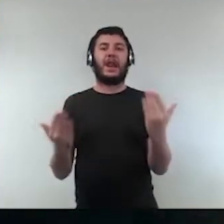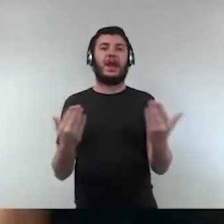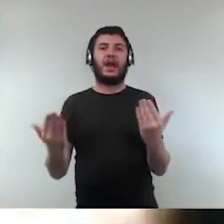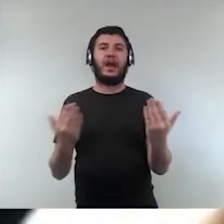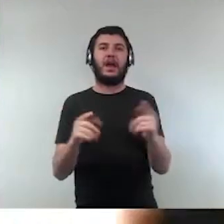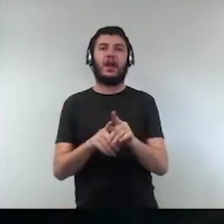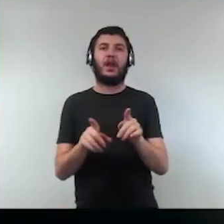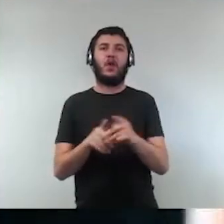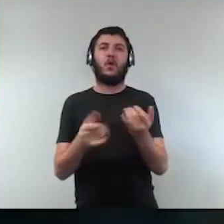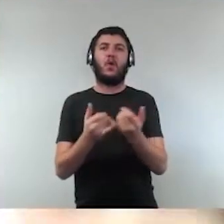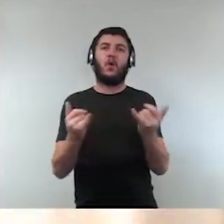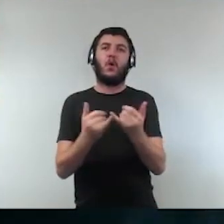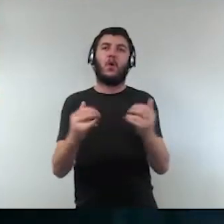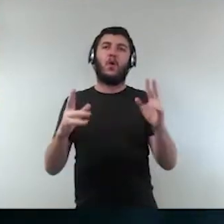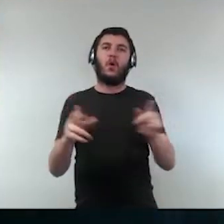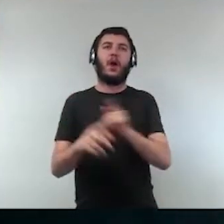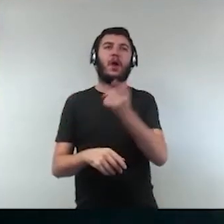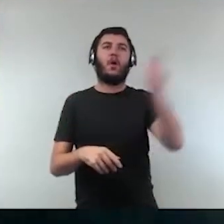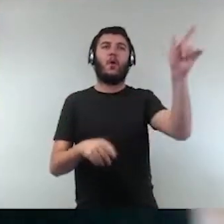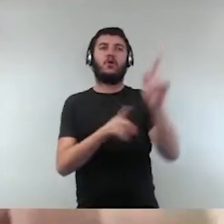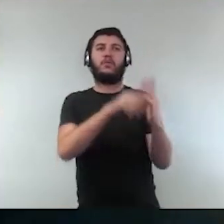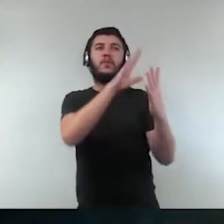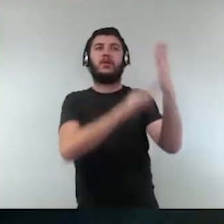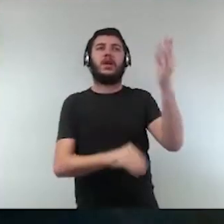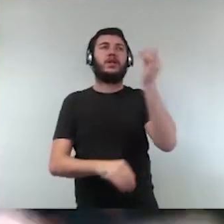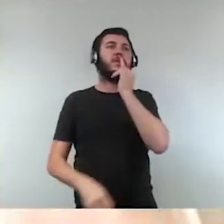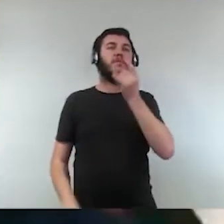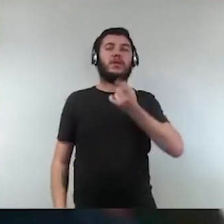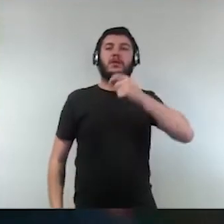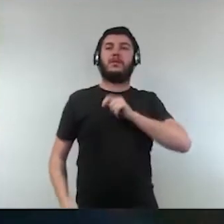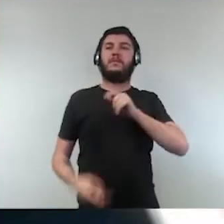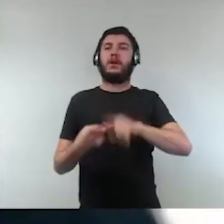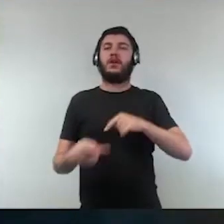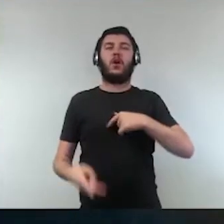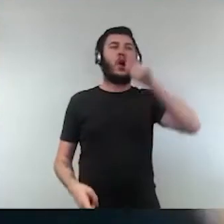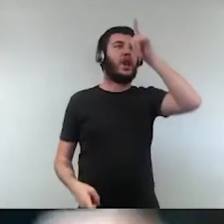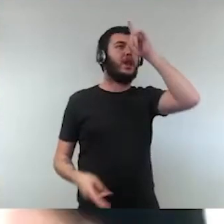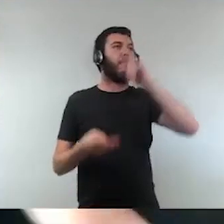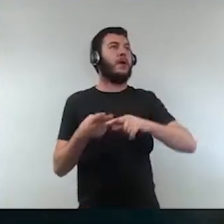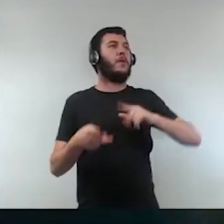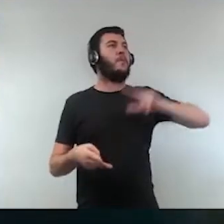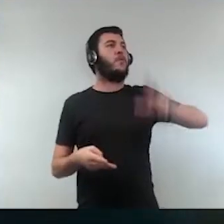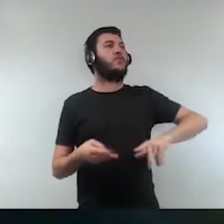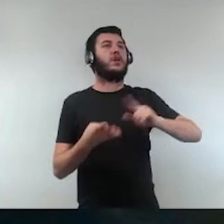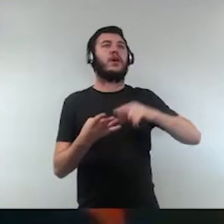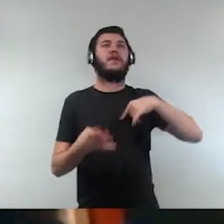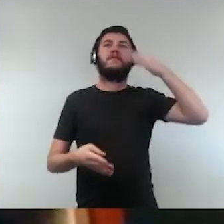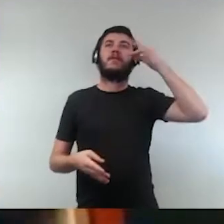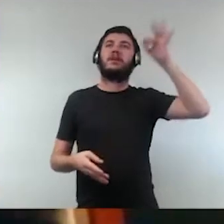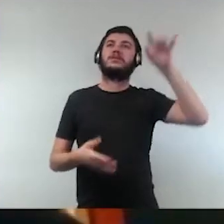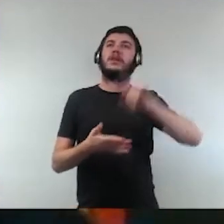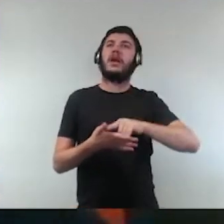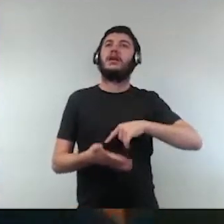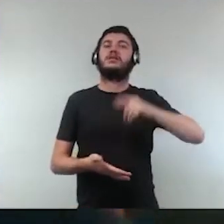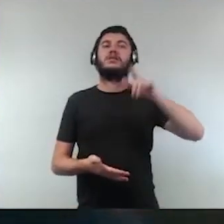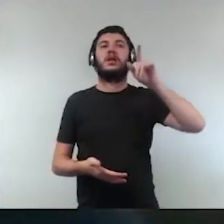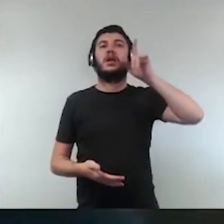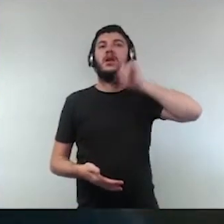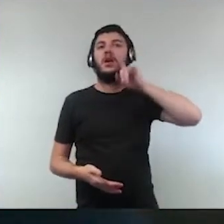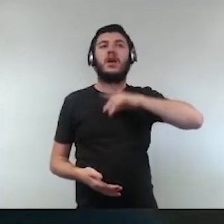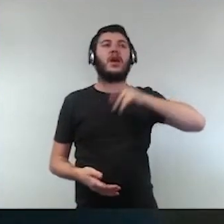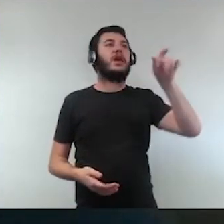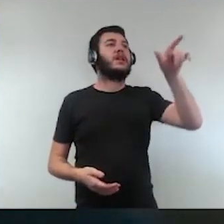modelo processual espanhol, português, alemão, francês, que é o italiano, que são os que mais nos influenciam. E